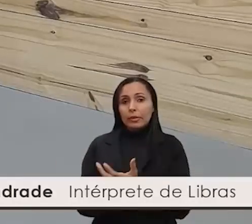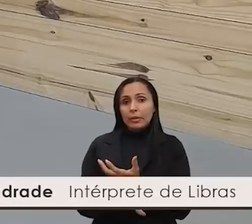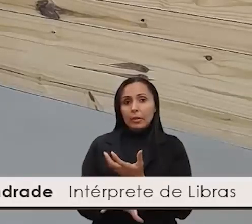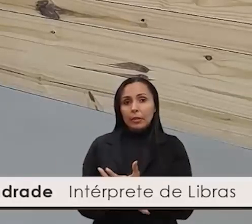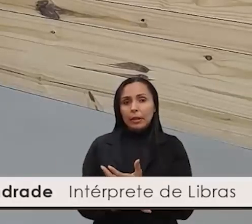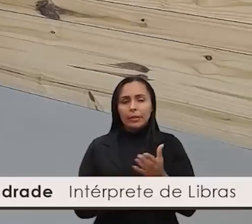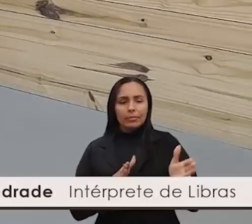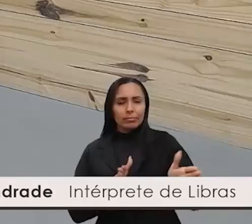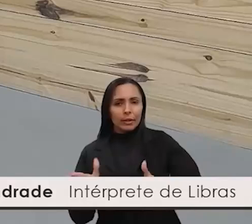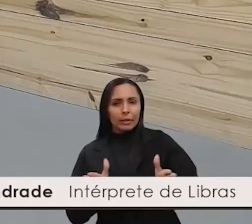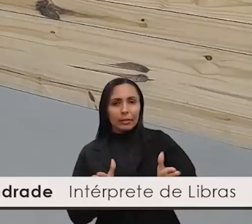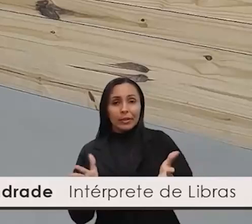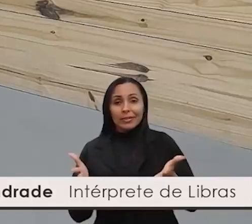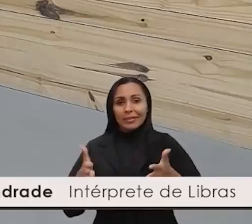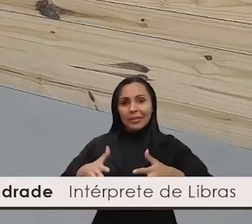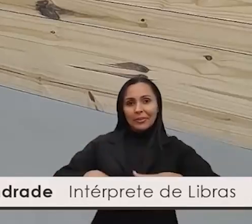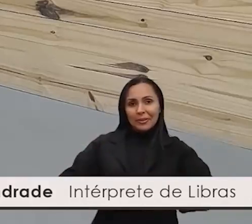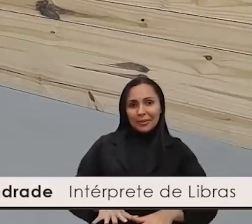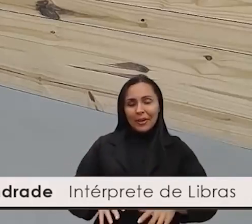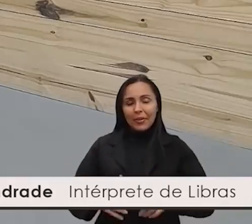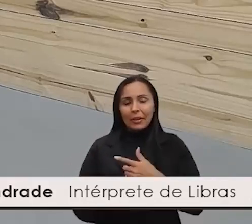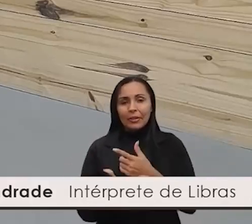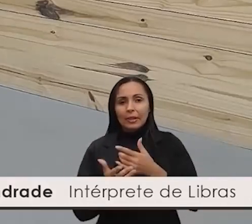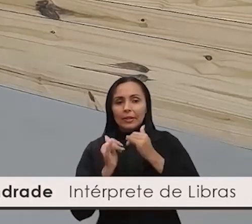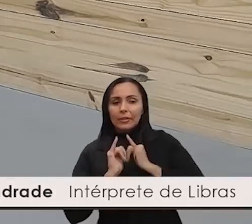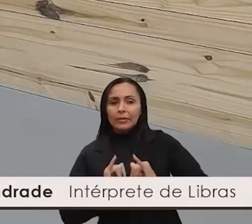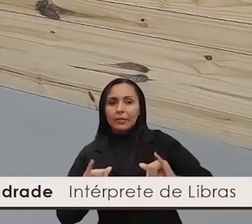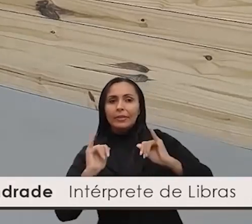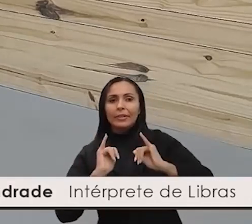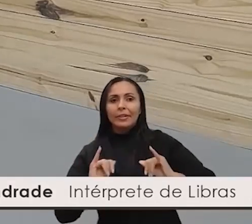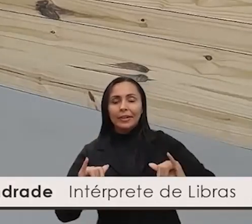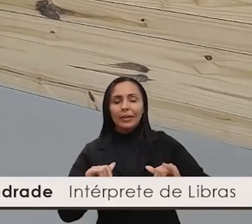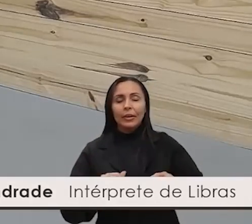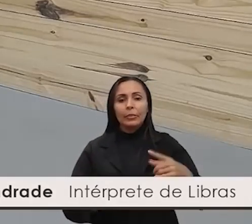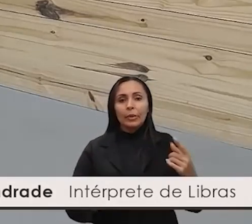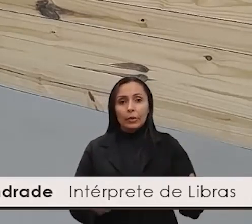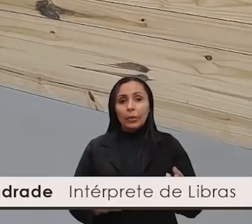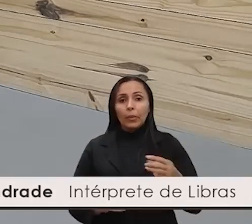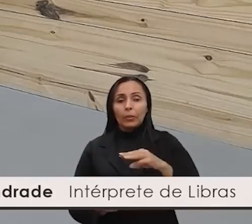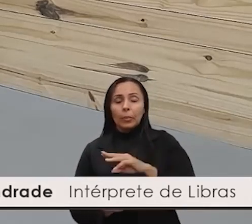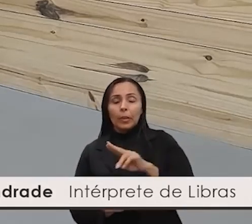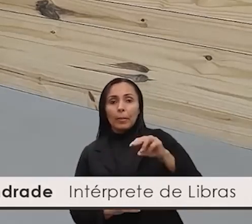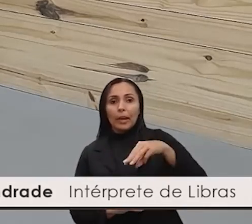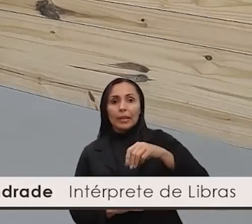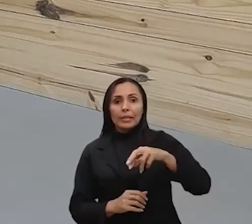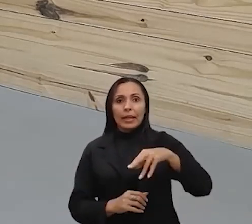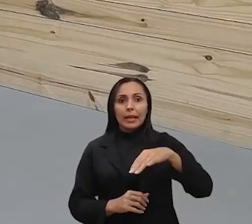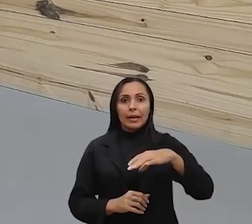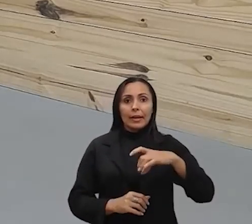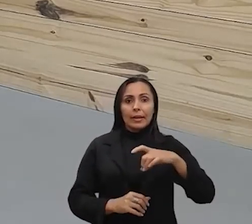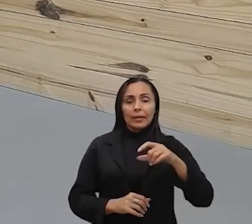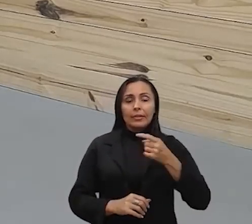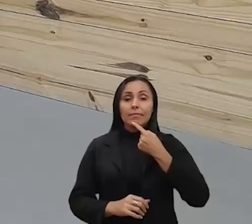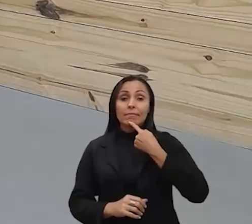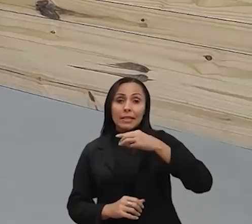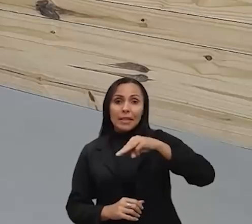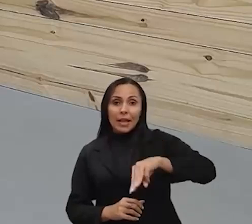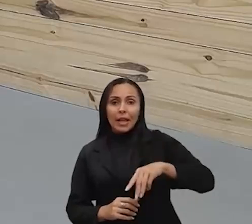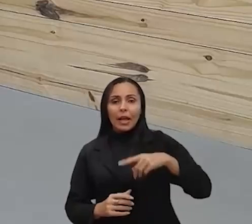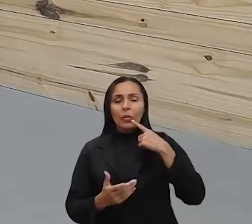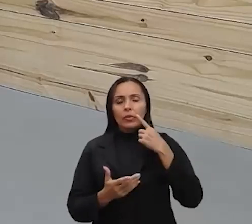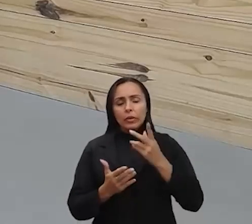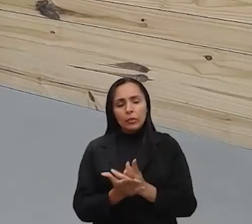de Acessibilidade e Inclusão em Unidade de Informação. Meu nome é Marcela Cavalcante e hoje